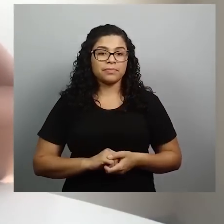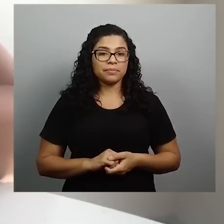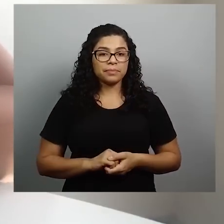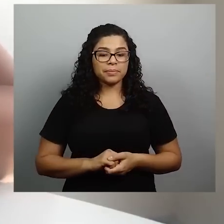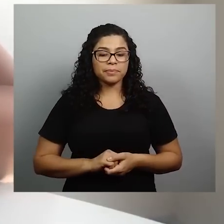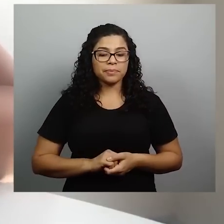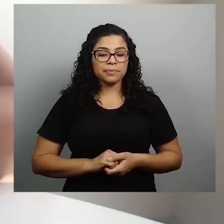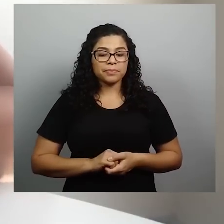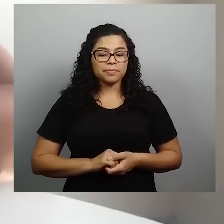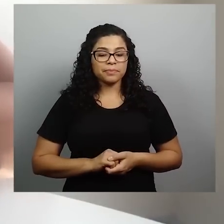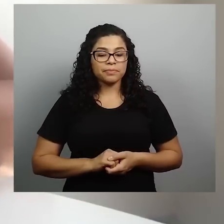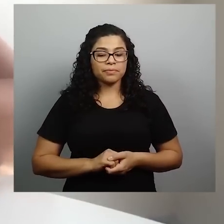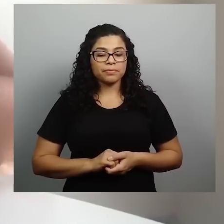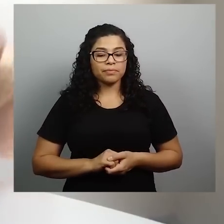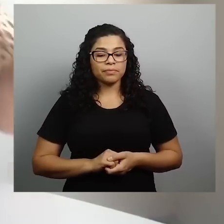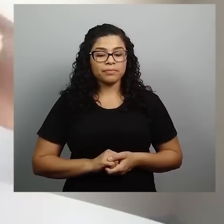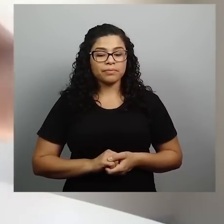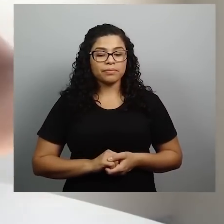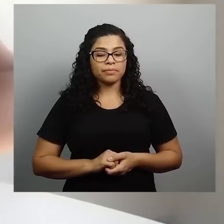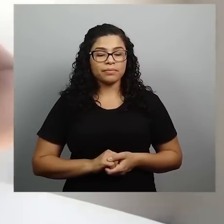nesse centro.